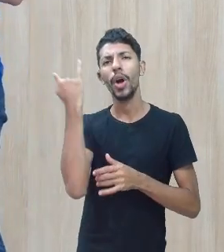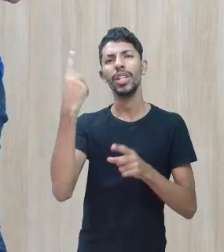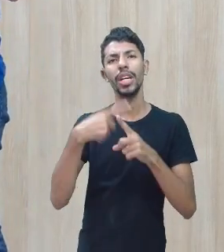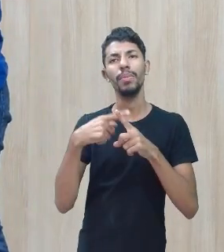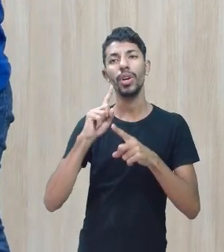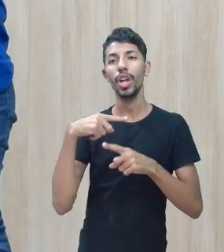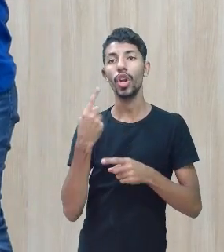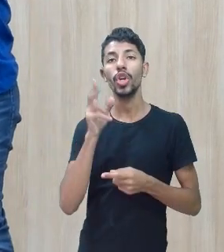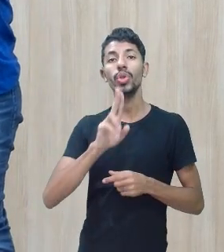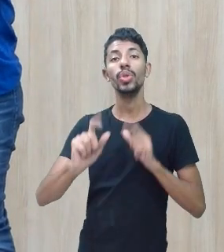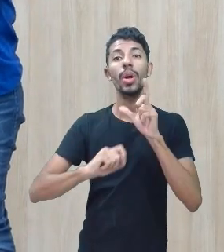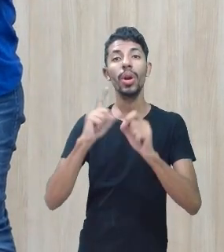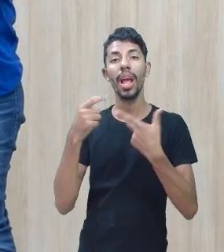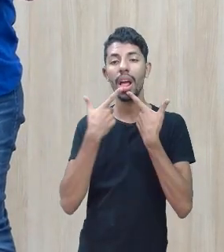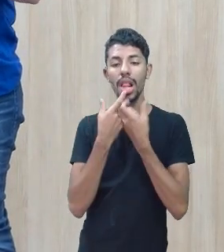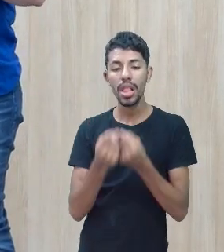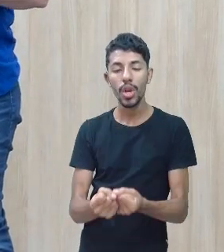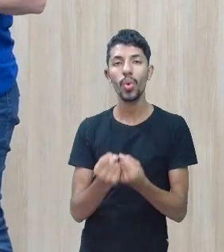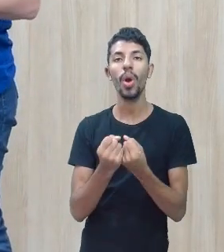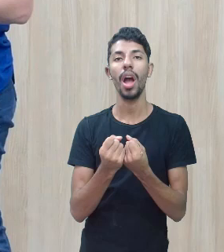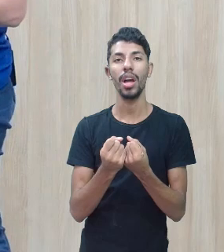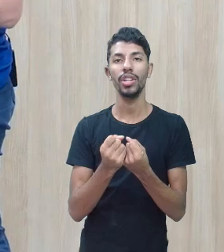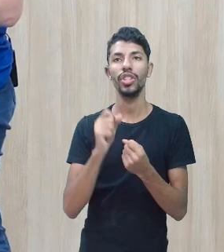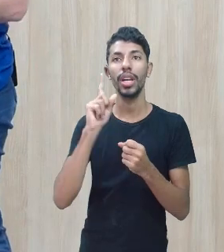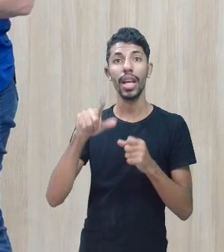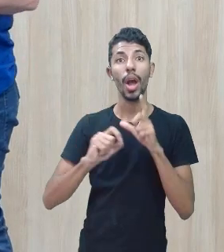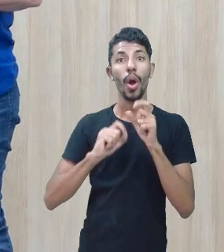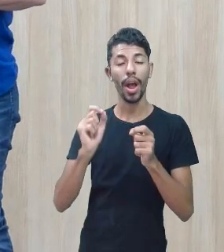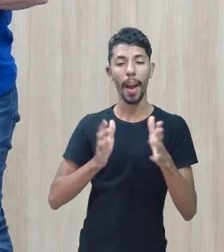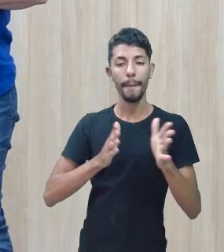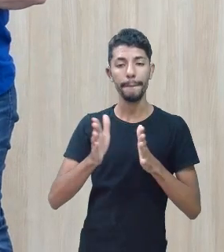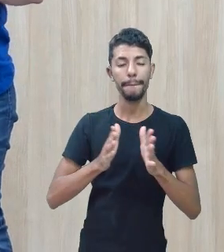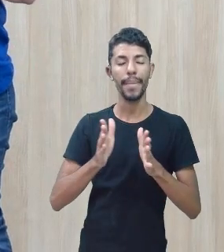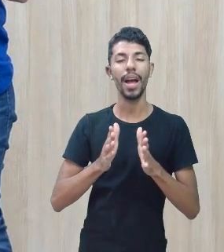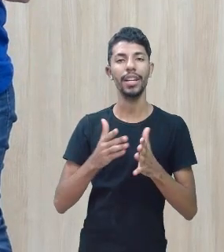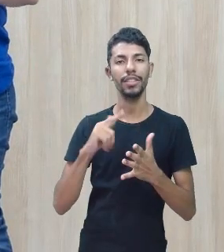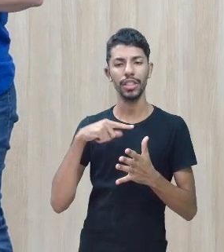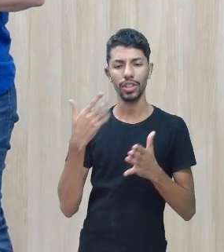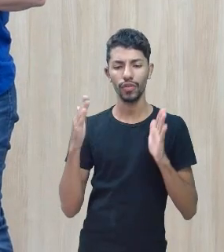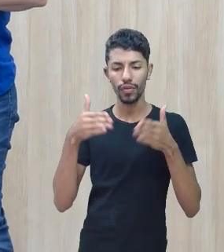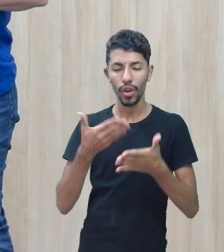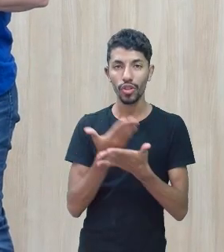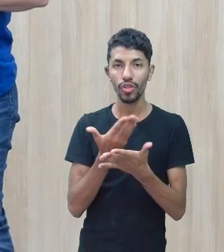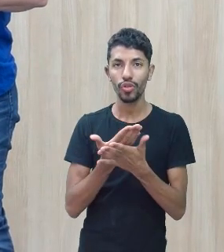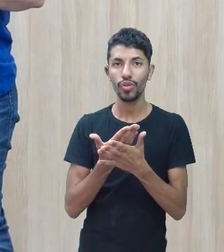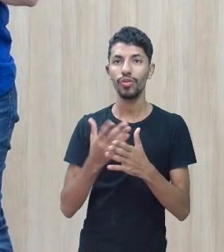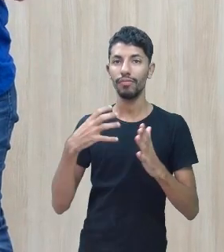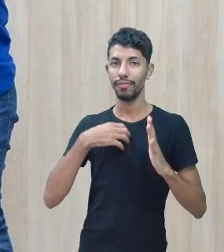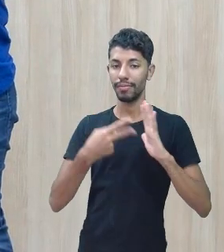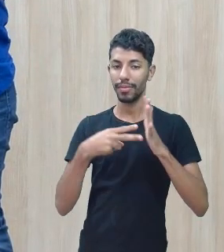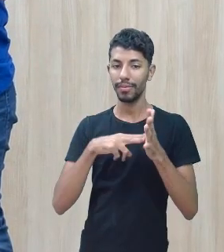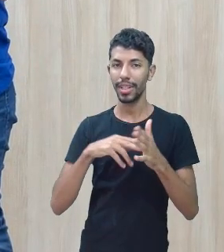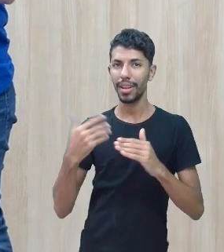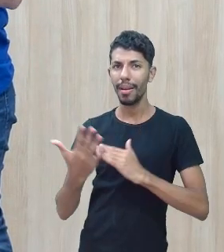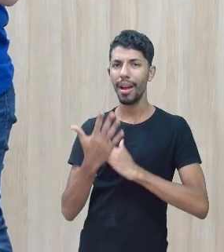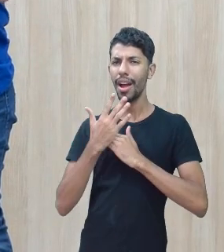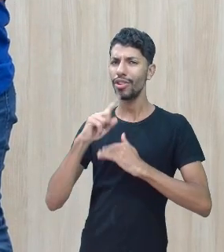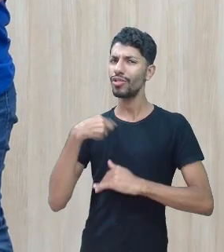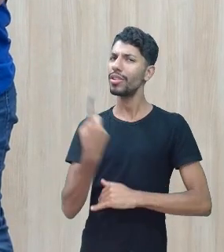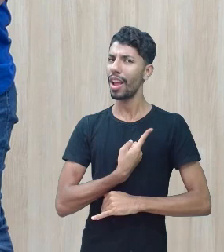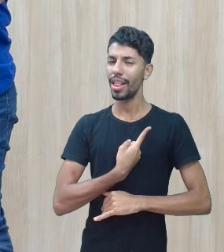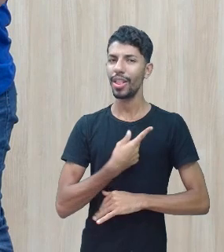a parte estudada, não é? Que é a semântica, usamos a nosso favor. E aí falamos a palavra